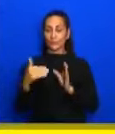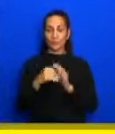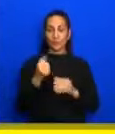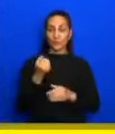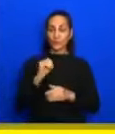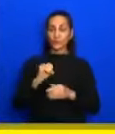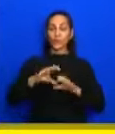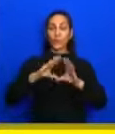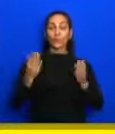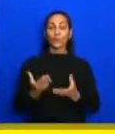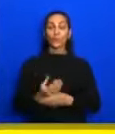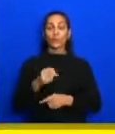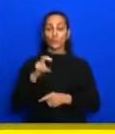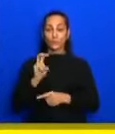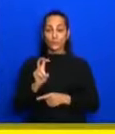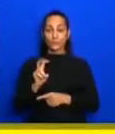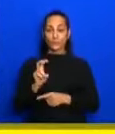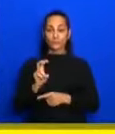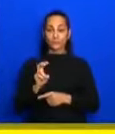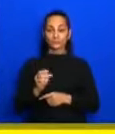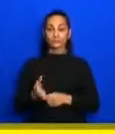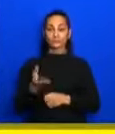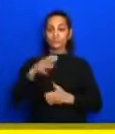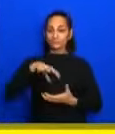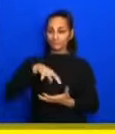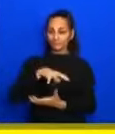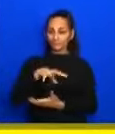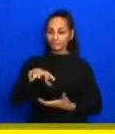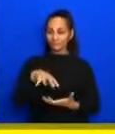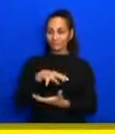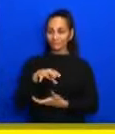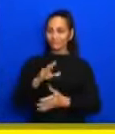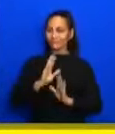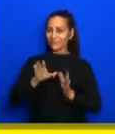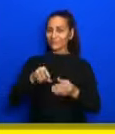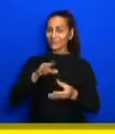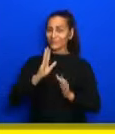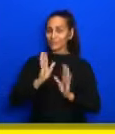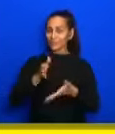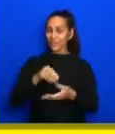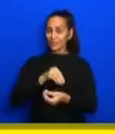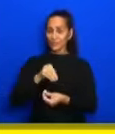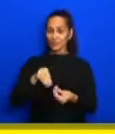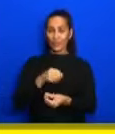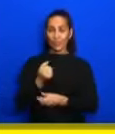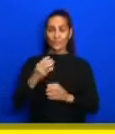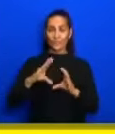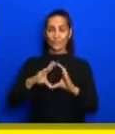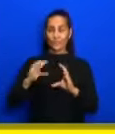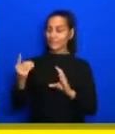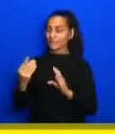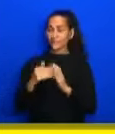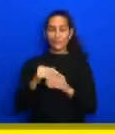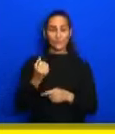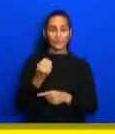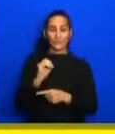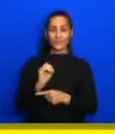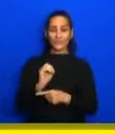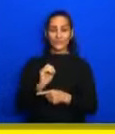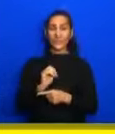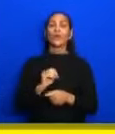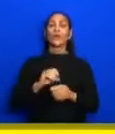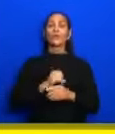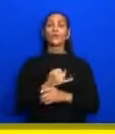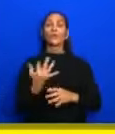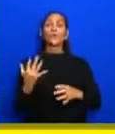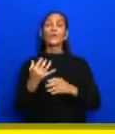globo número 5. Globo ligado, já embaralhando, 80 bolas numeradas de 0 a 80,